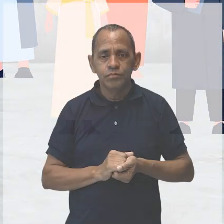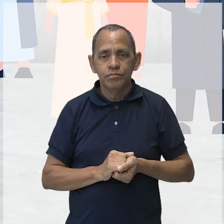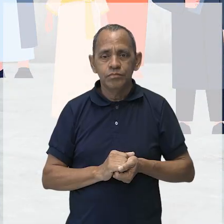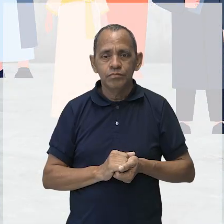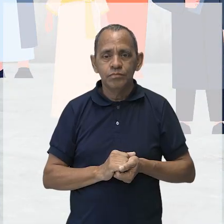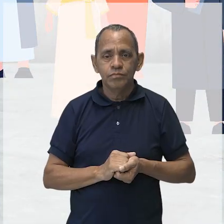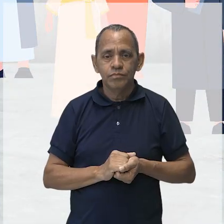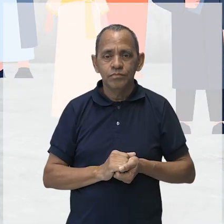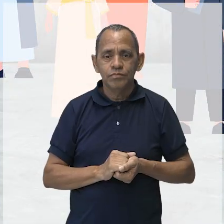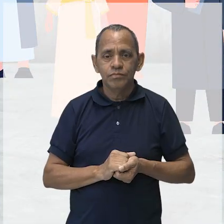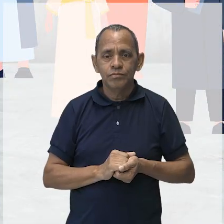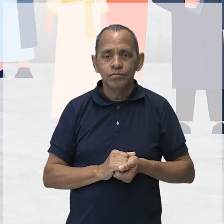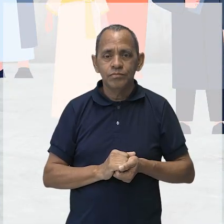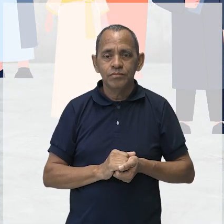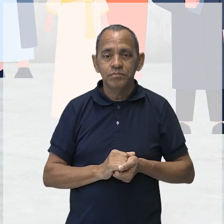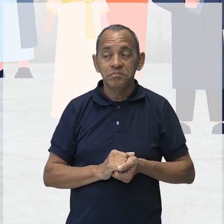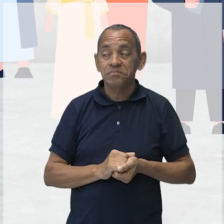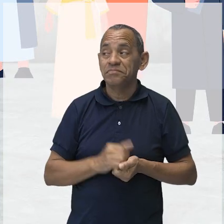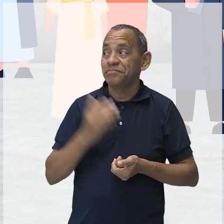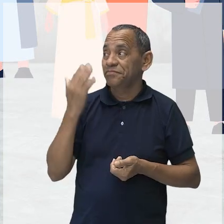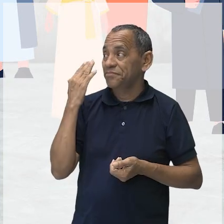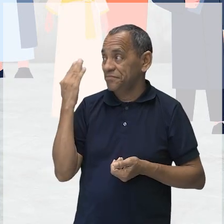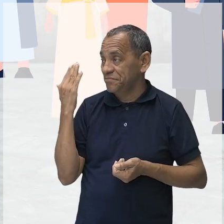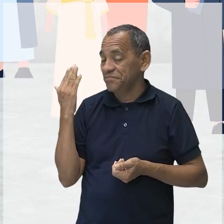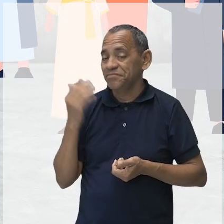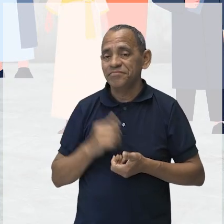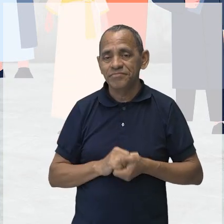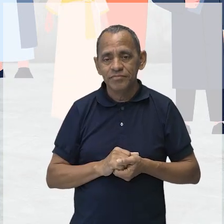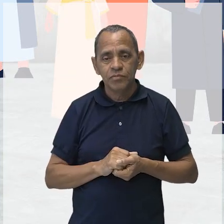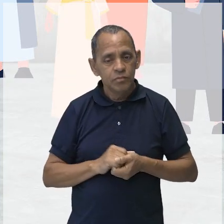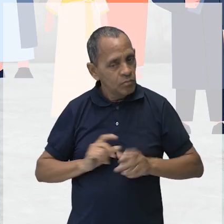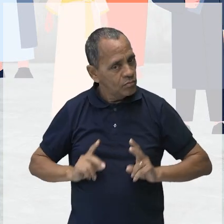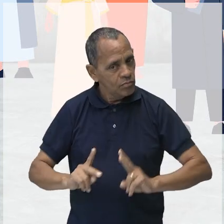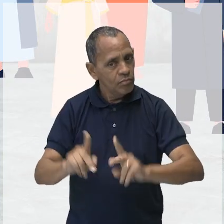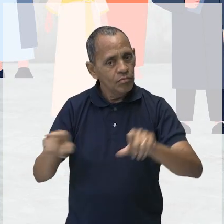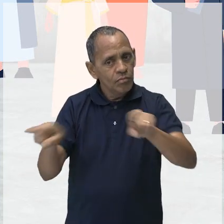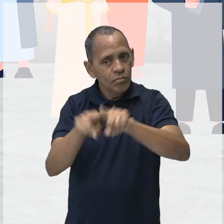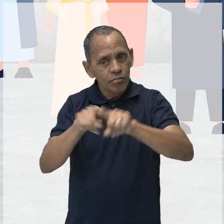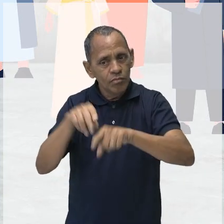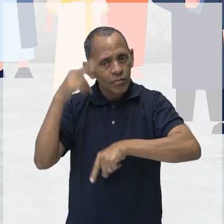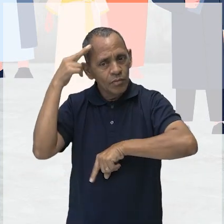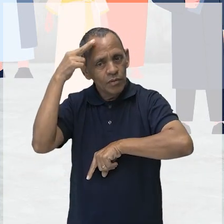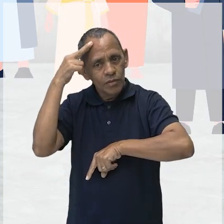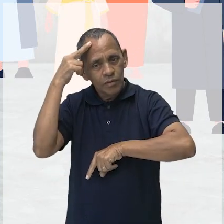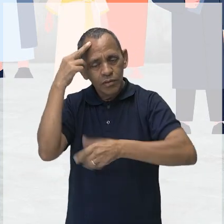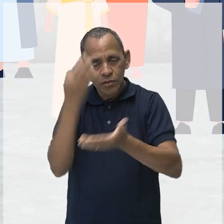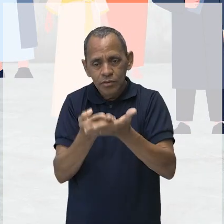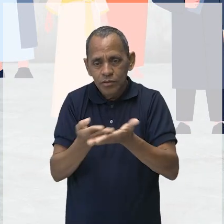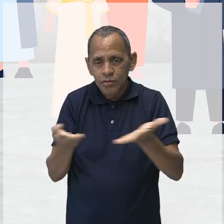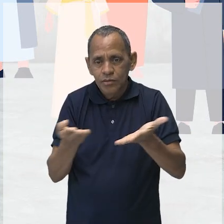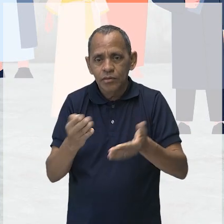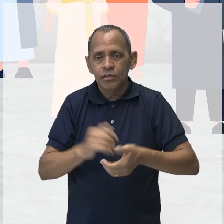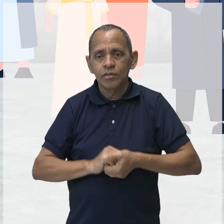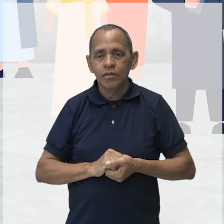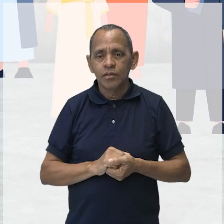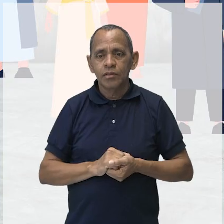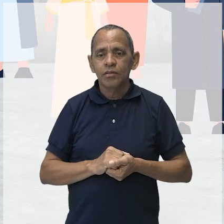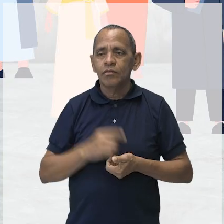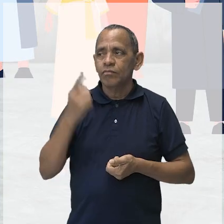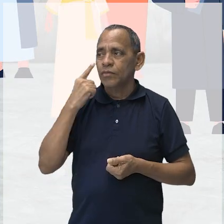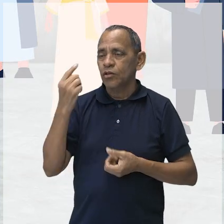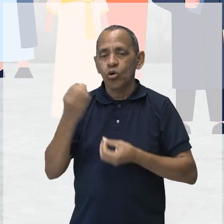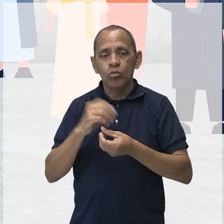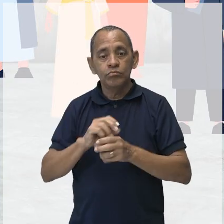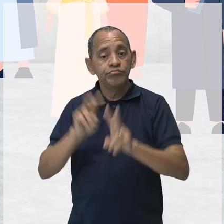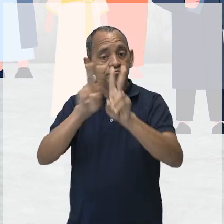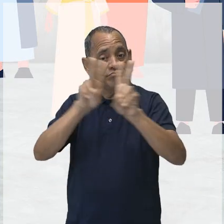E a gente muda um pouquinho de cenário para continuar com a nossa reflexão, com a nossa aula. Então a gente vê como a questão